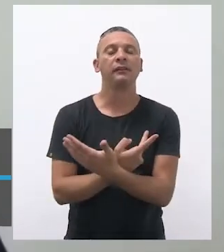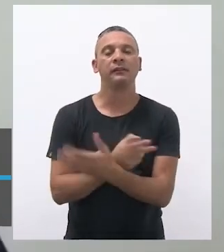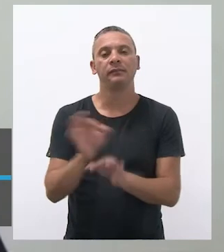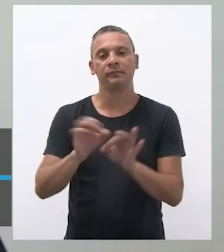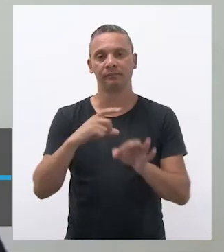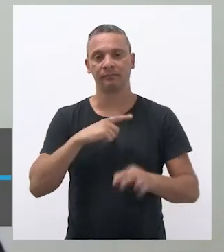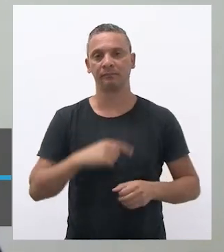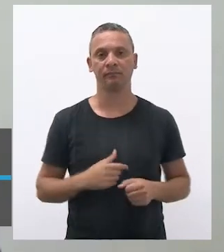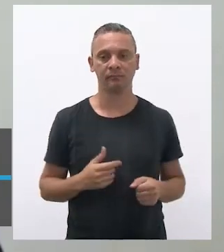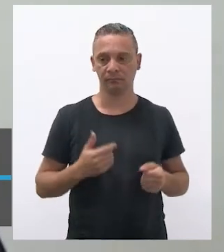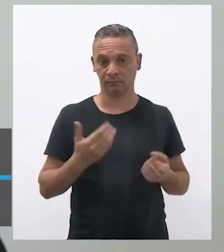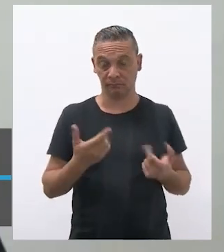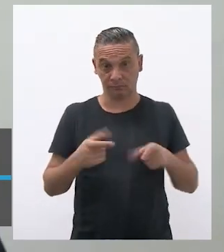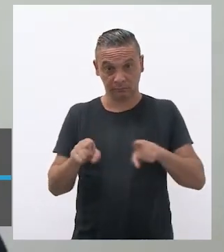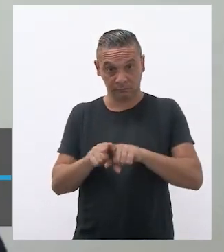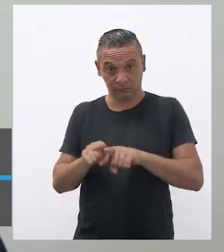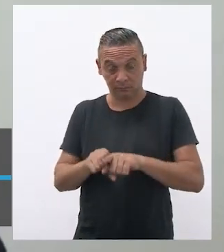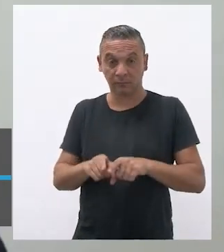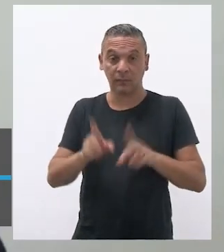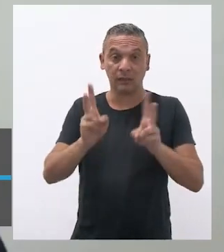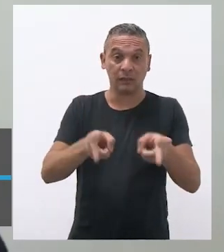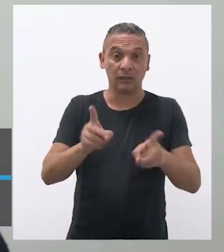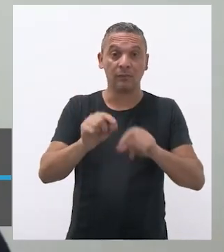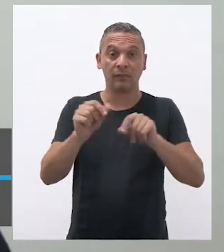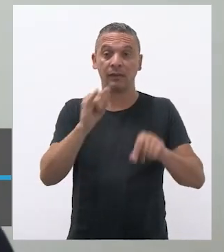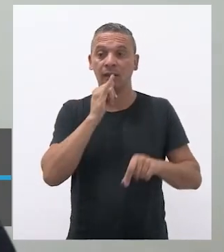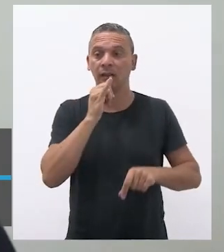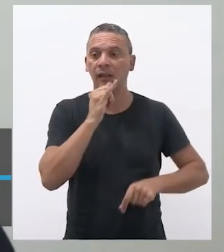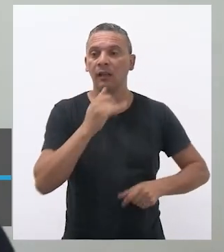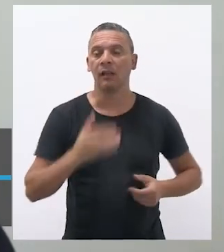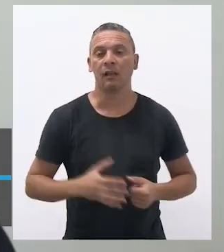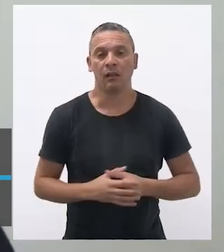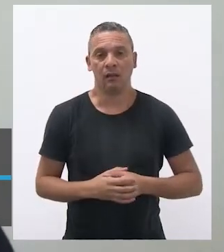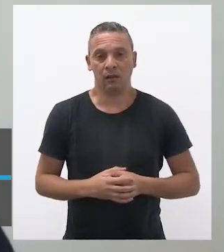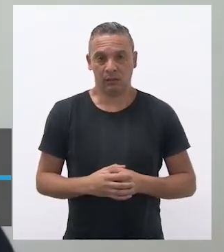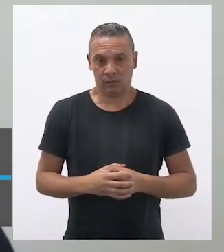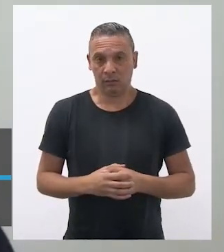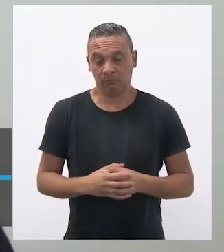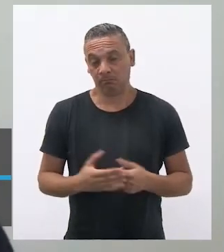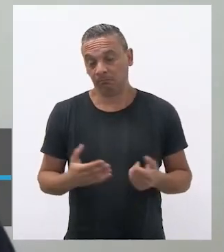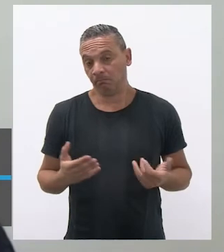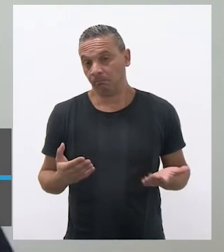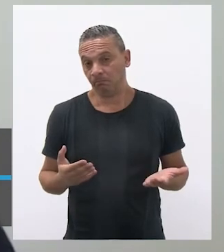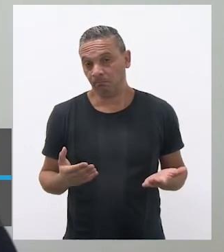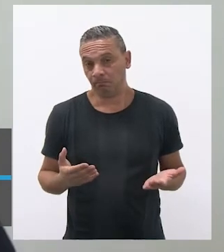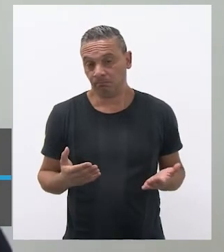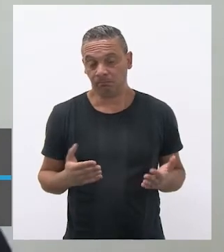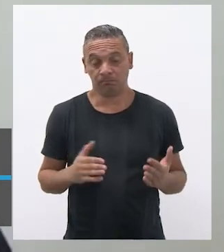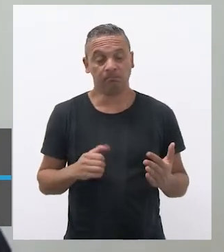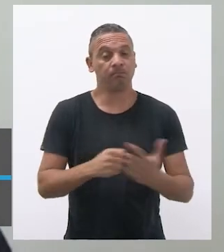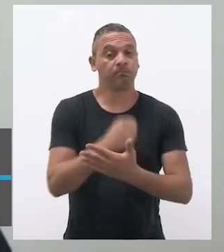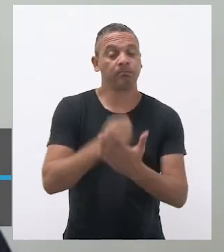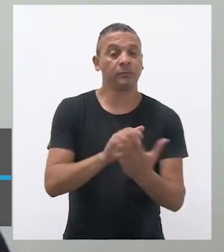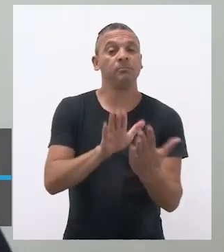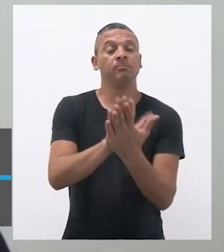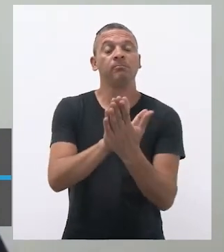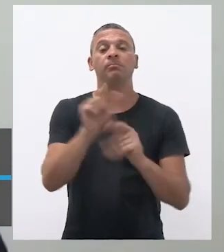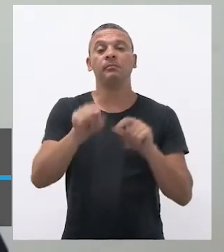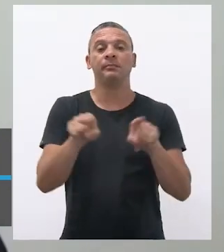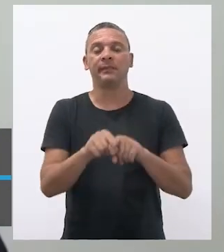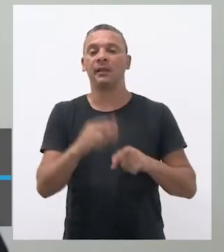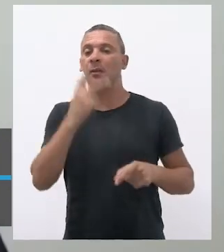de circularidade entre discriminação e violência de gênero, ou seja, a violência ela é uma forma de discriminação